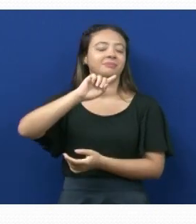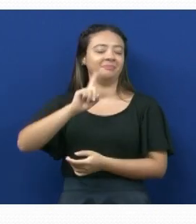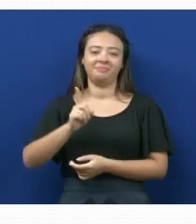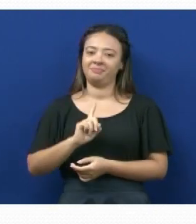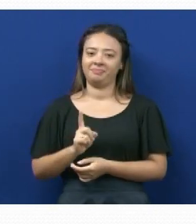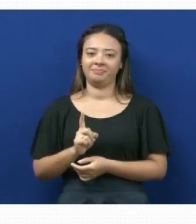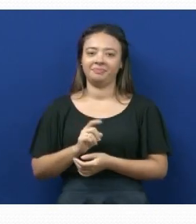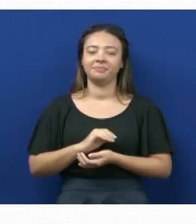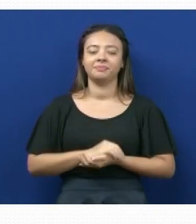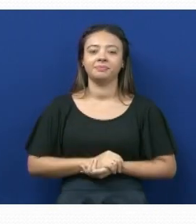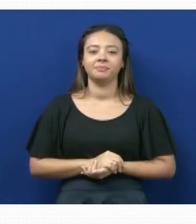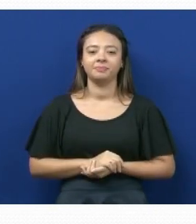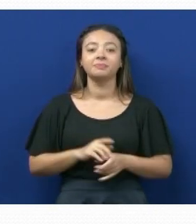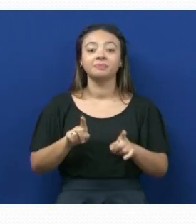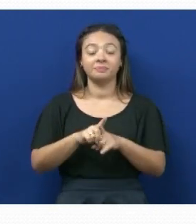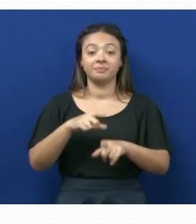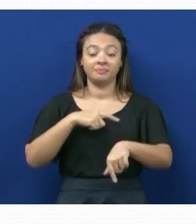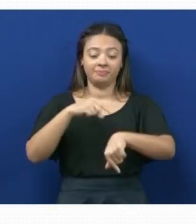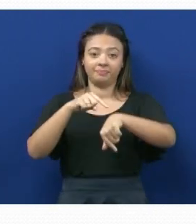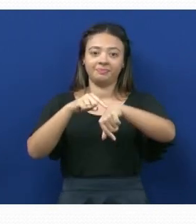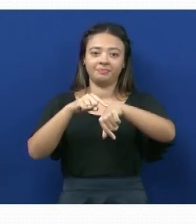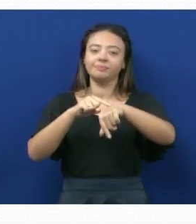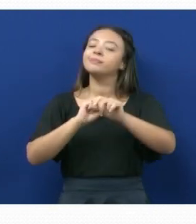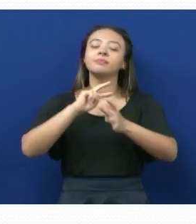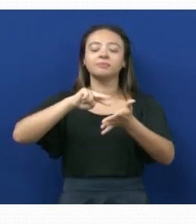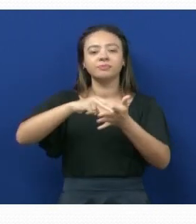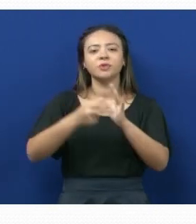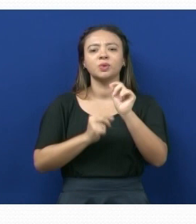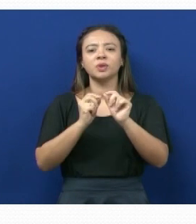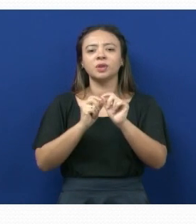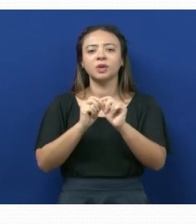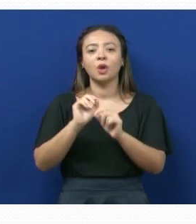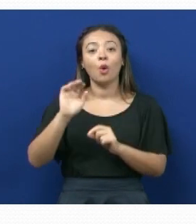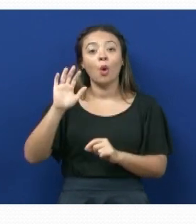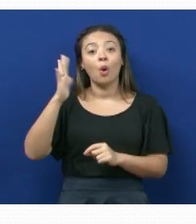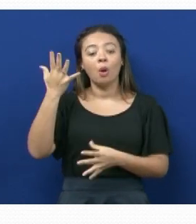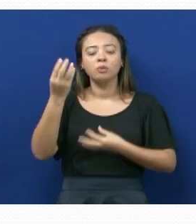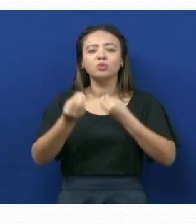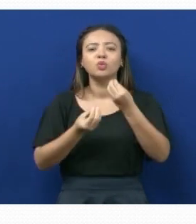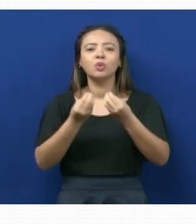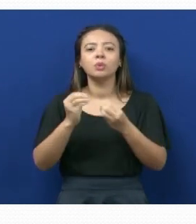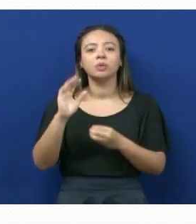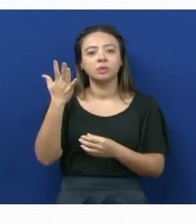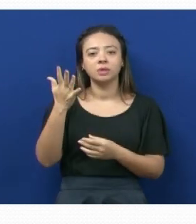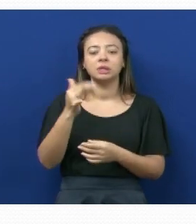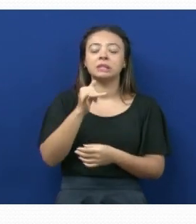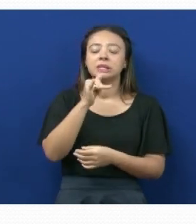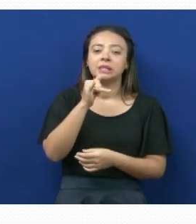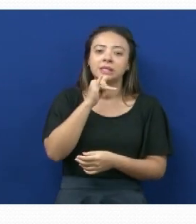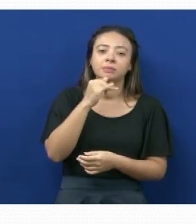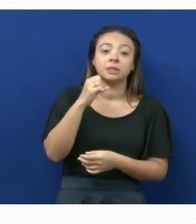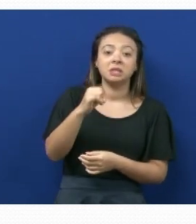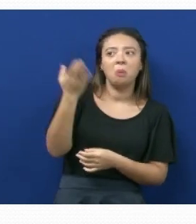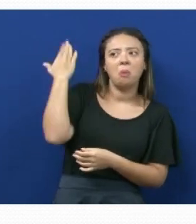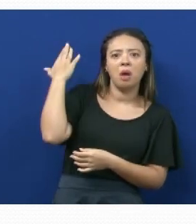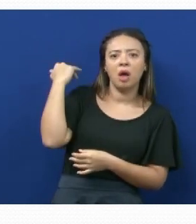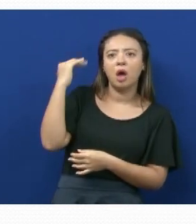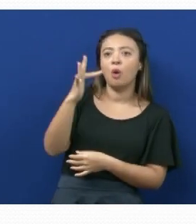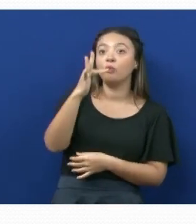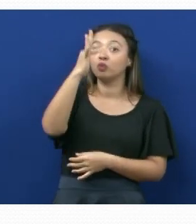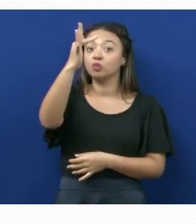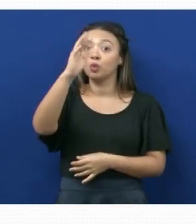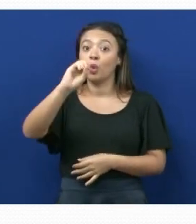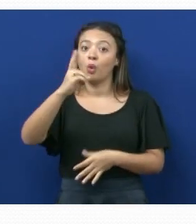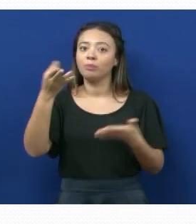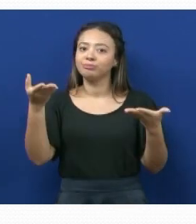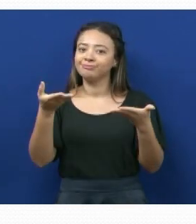ação. Tem o tempo, que é quando a história acontece. Muito tempo passado, vai acontecer no futuro, tem coisas que são